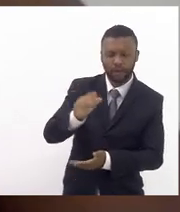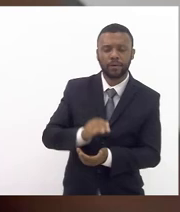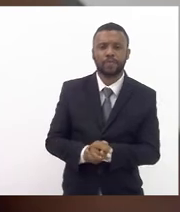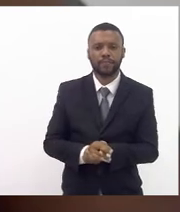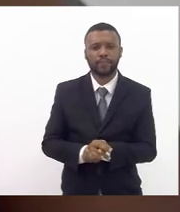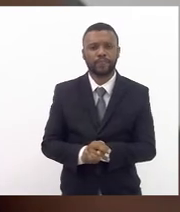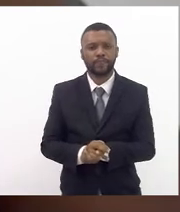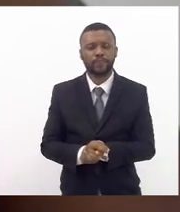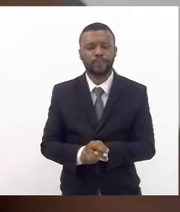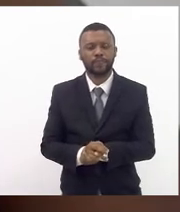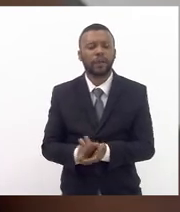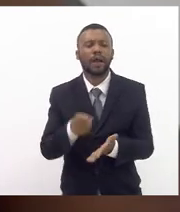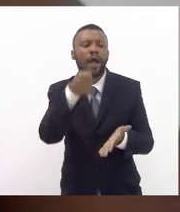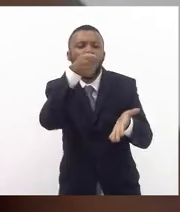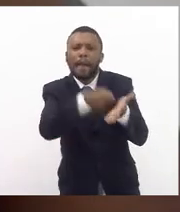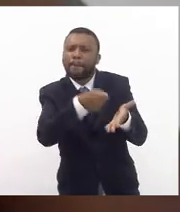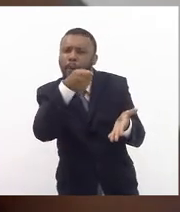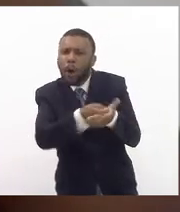impostas pela